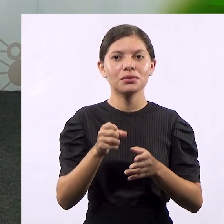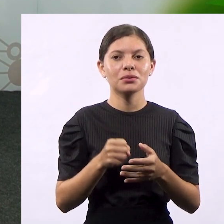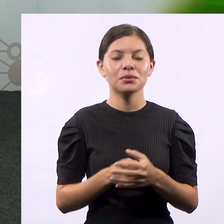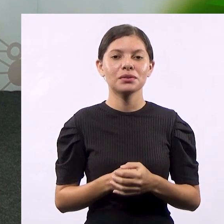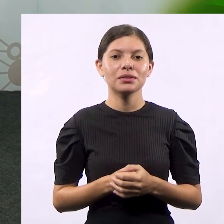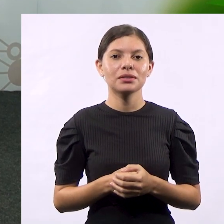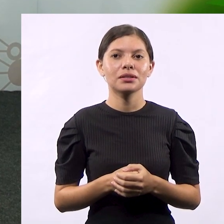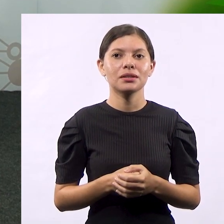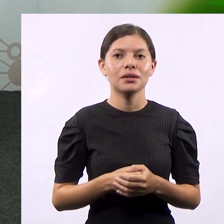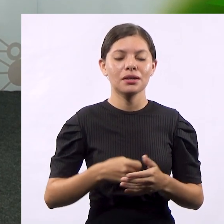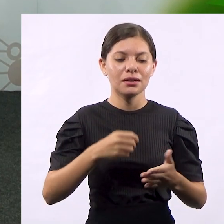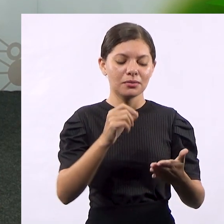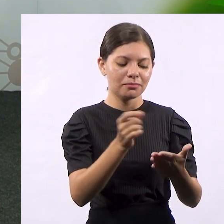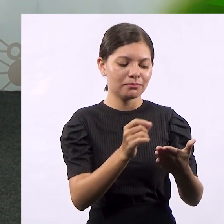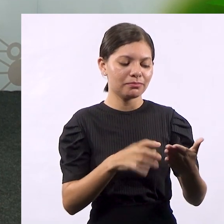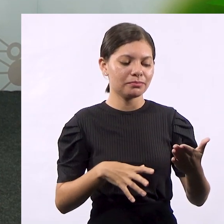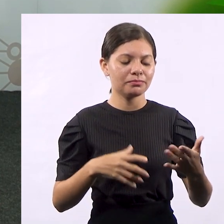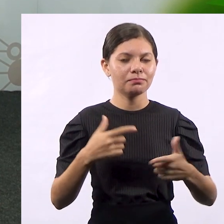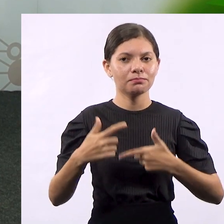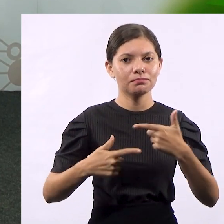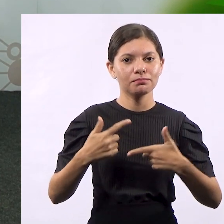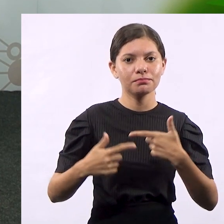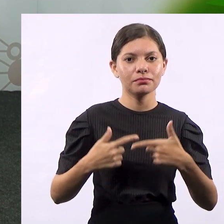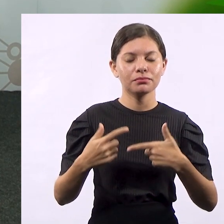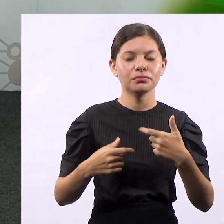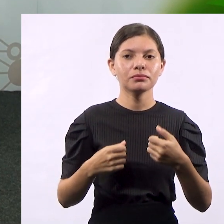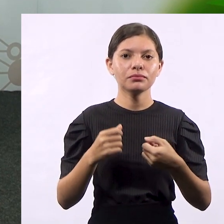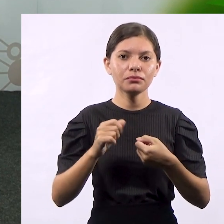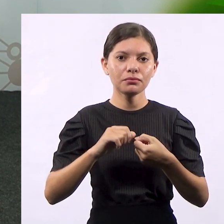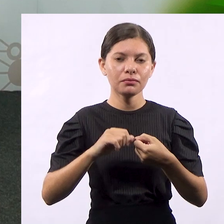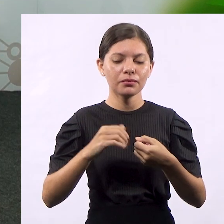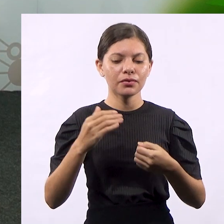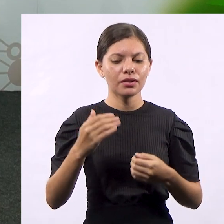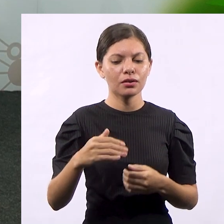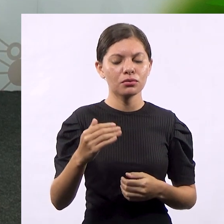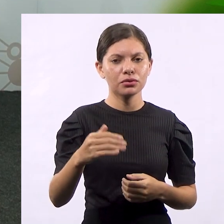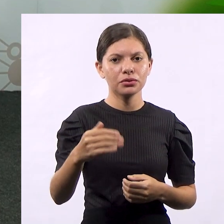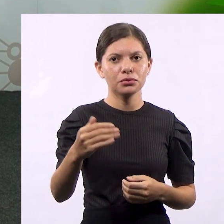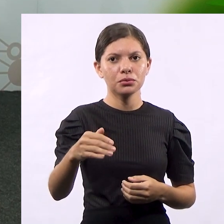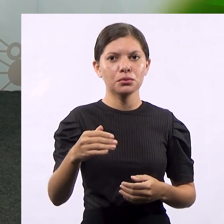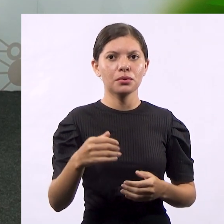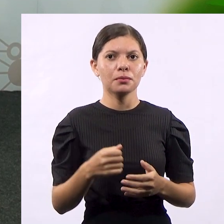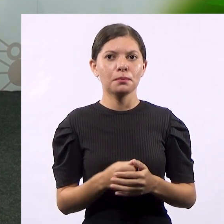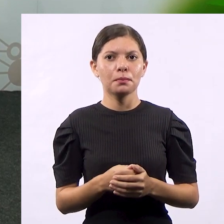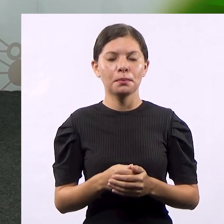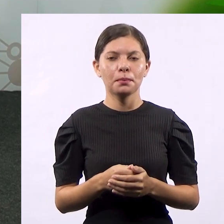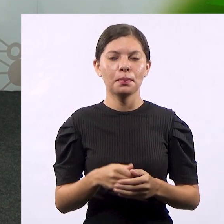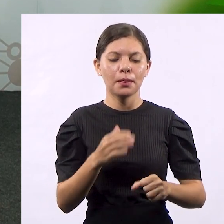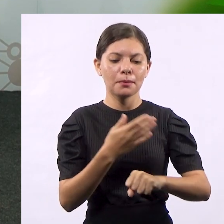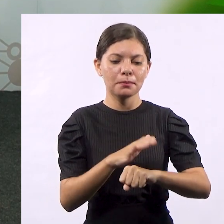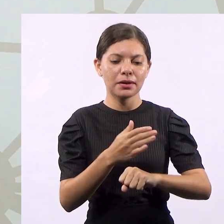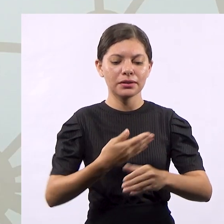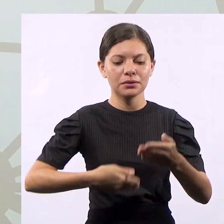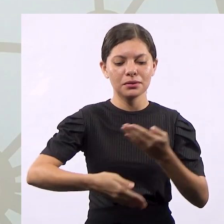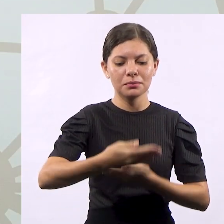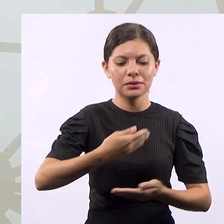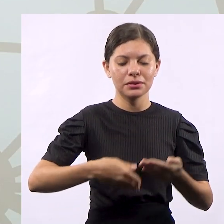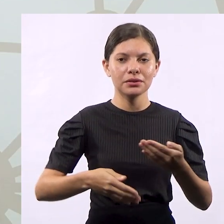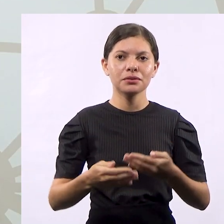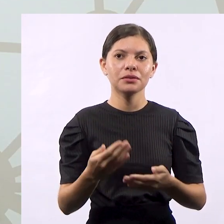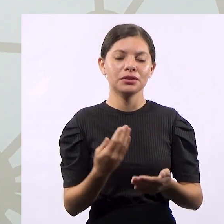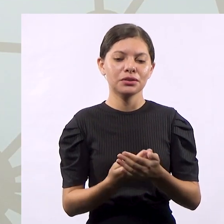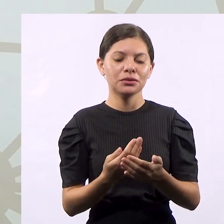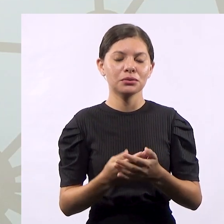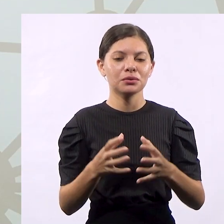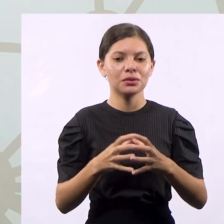as orientações da organização desse trabalho também, né, continua sendo feita na disciplina de práticas